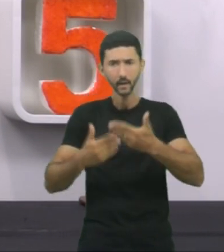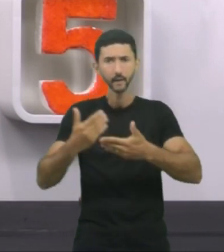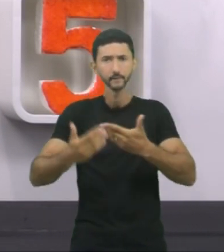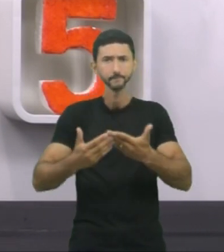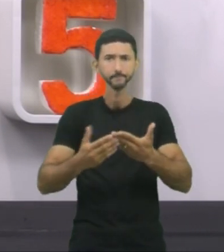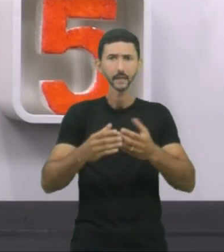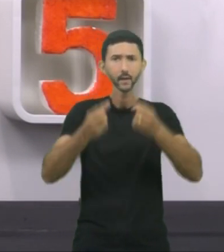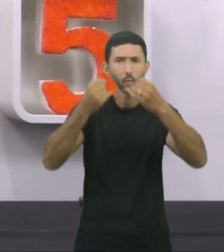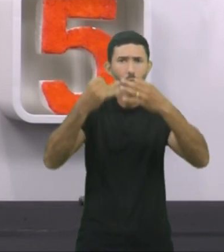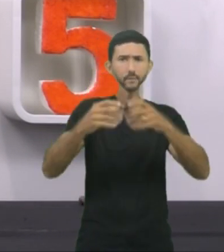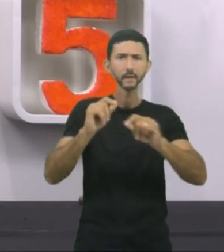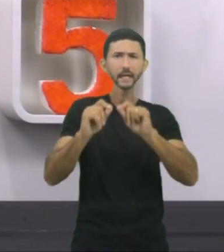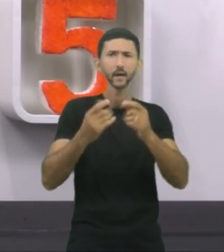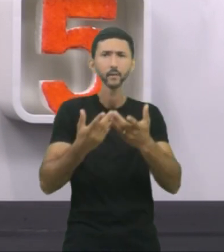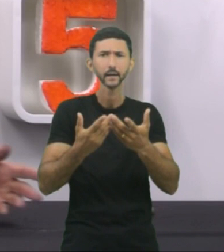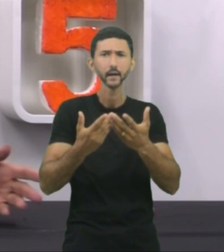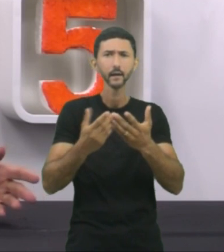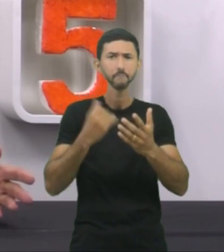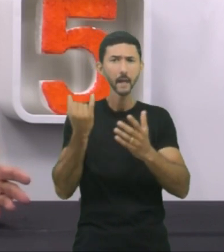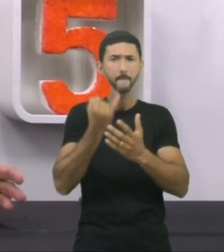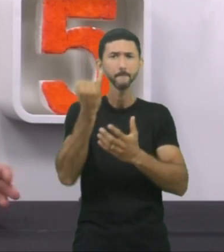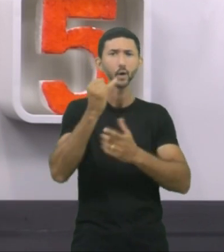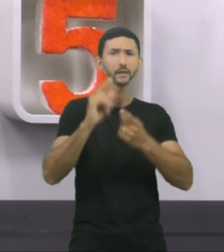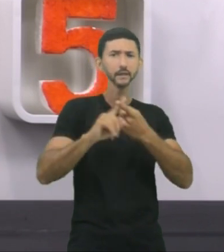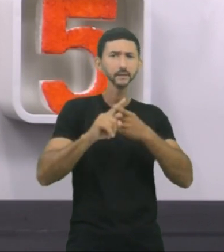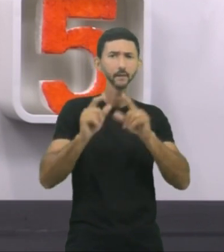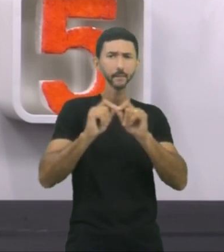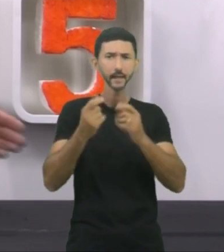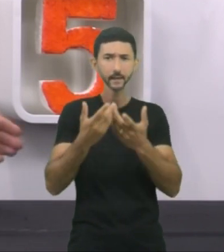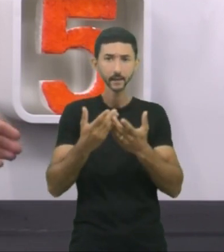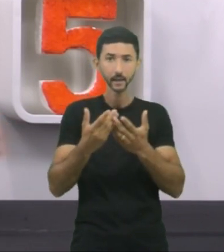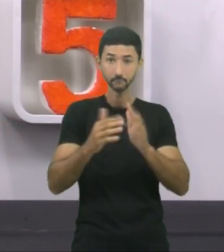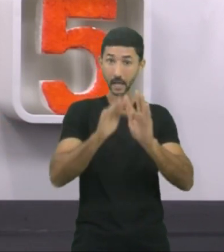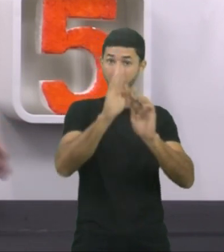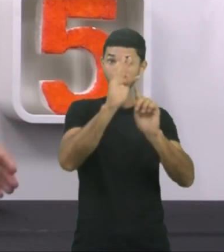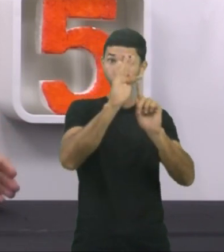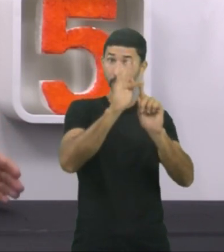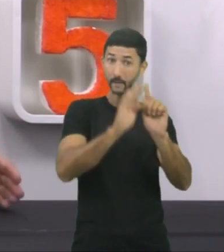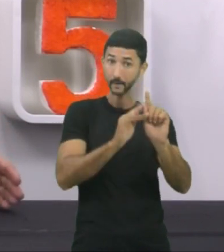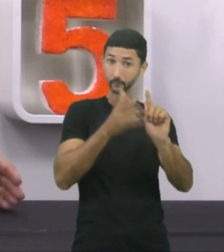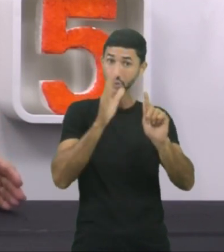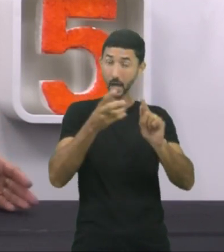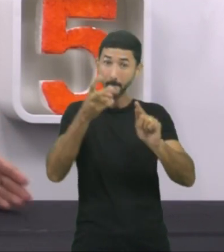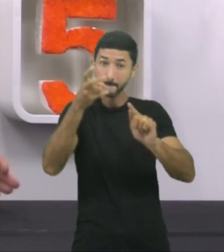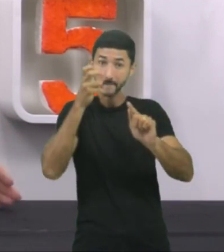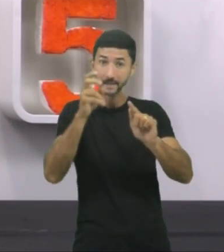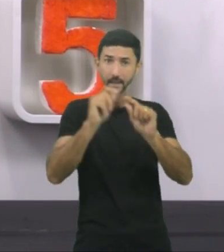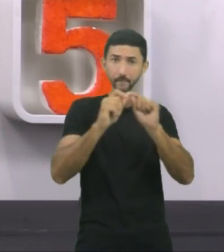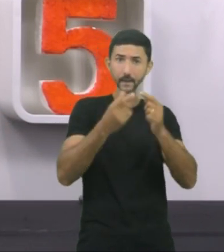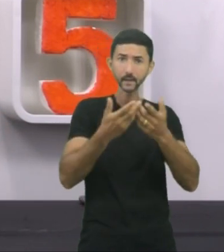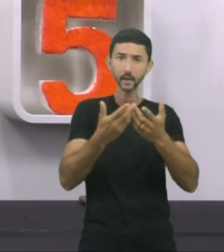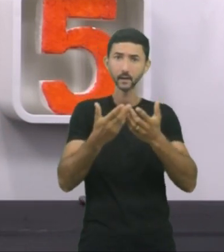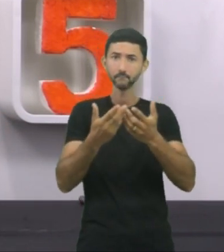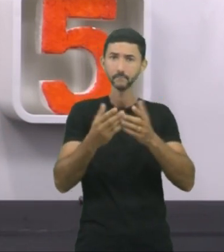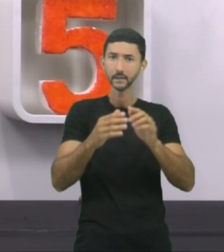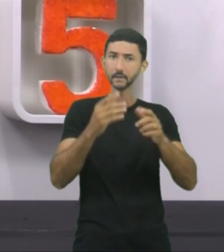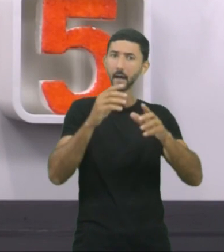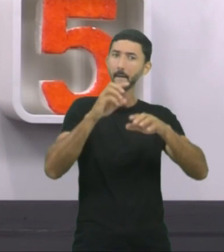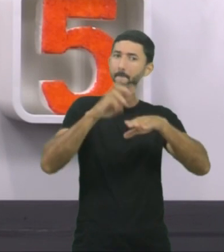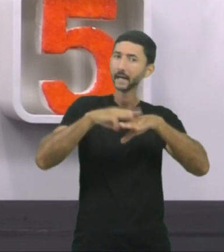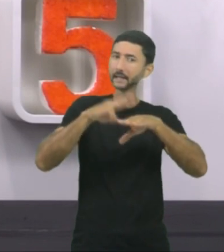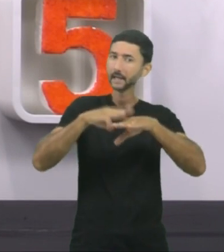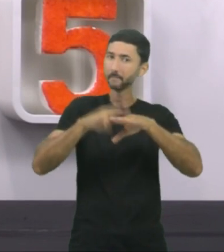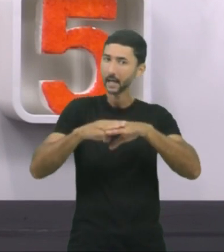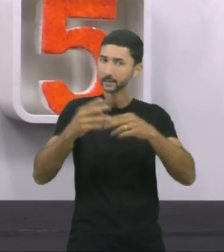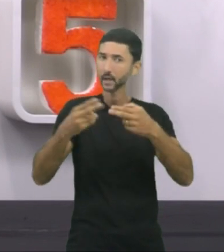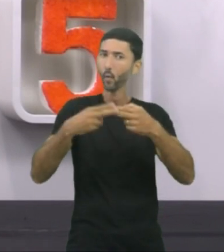então, para eu falar de um item muito importante, que no termômetro já dá para perceber, mas aqui para a matemática é